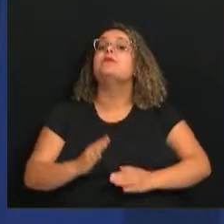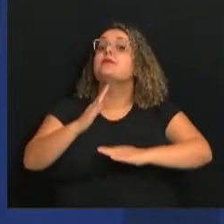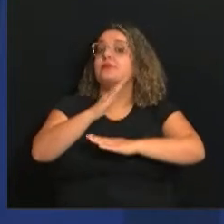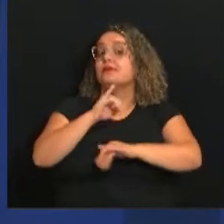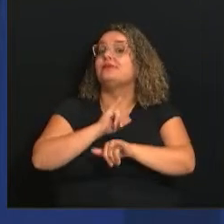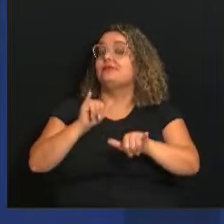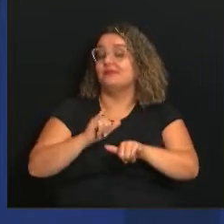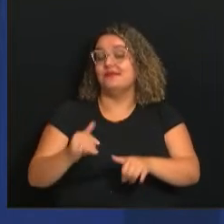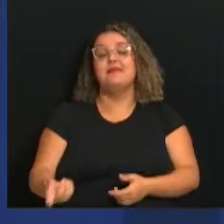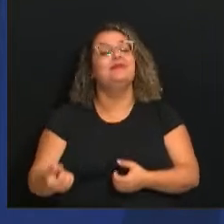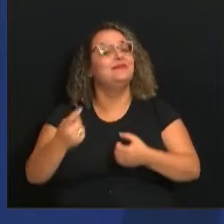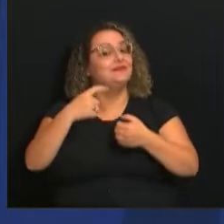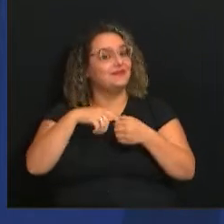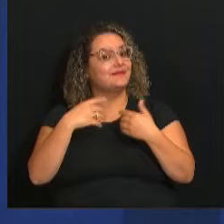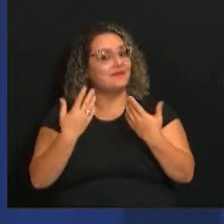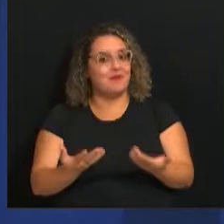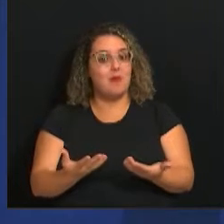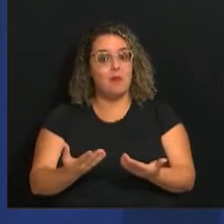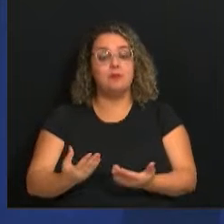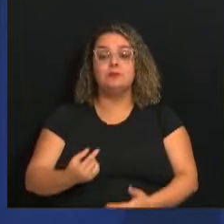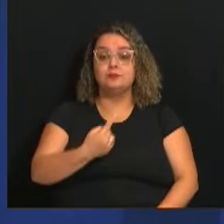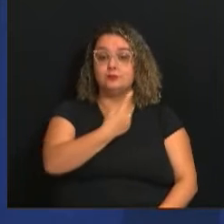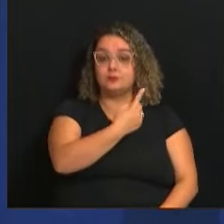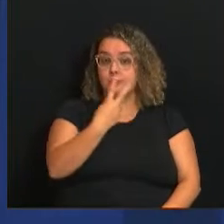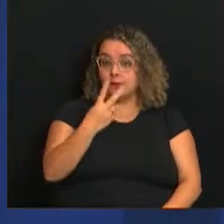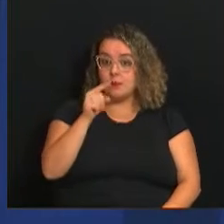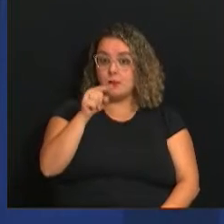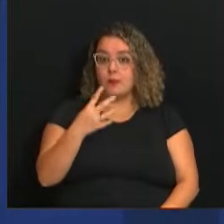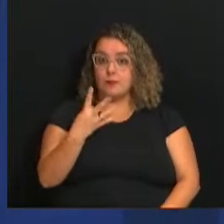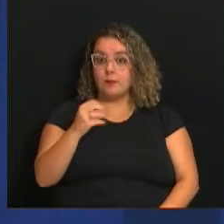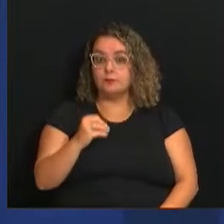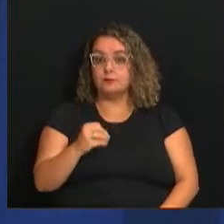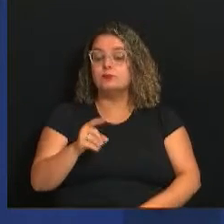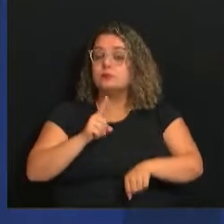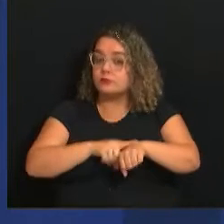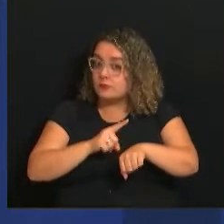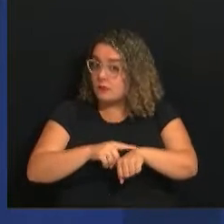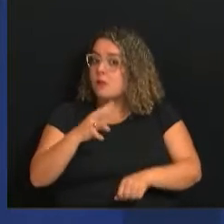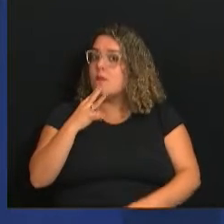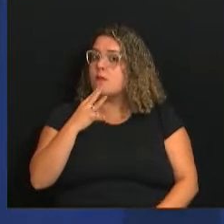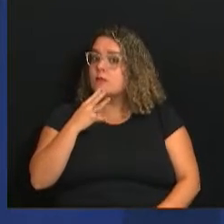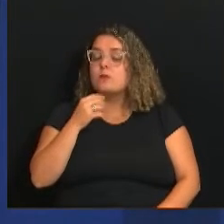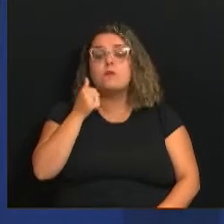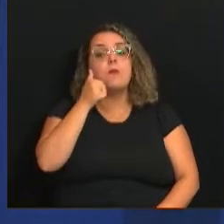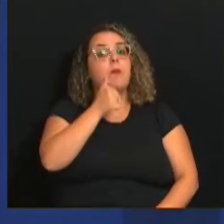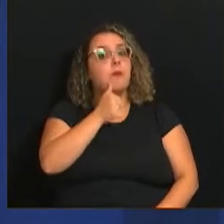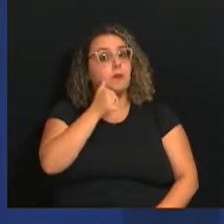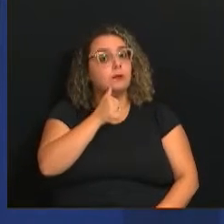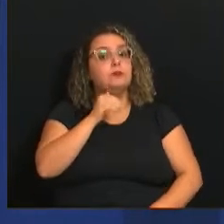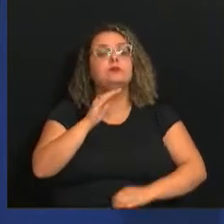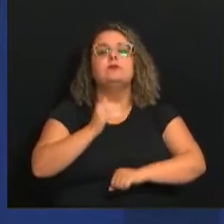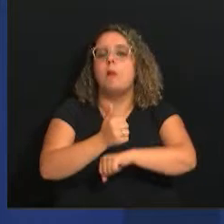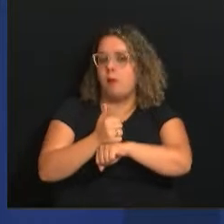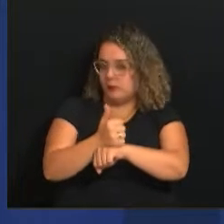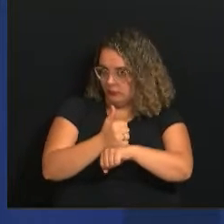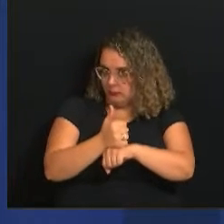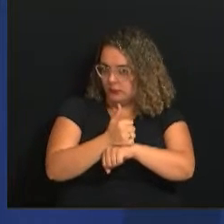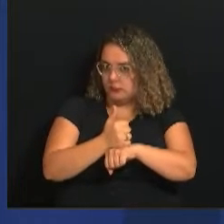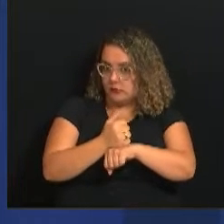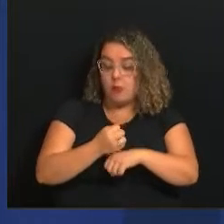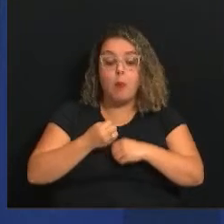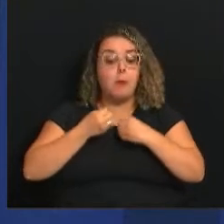entrevista ao vivo com uma ex-juíza de direito que lançou o livro Um Caso de Bipolaridade, a roda viva de